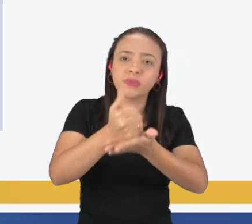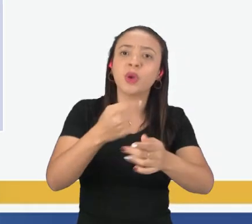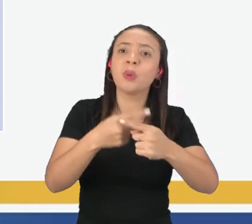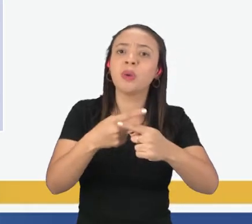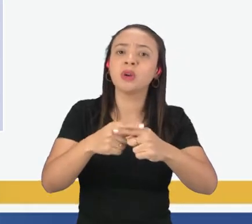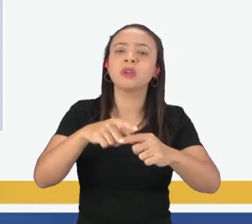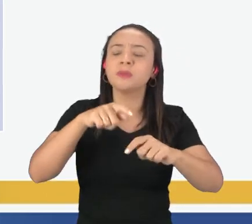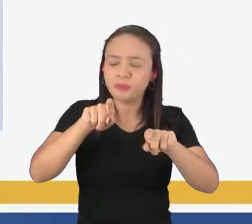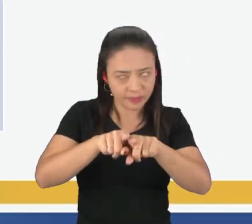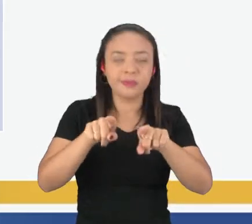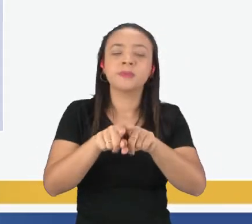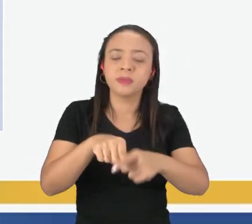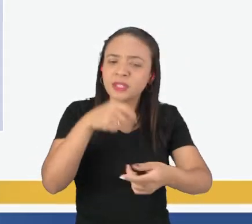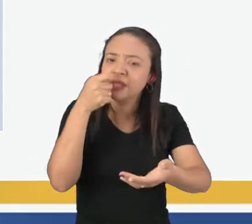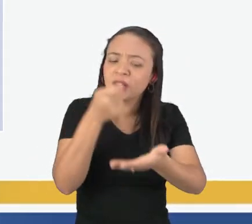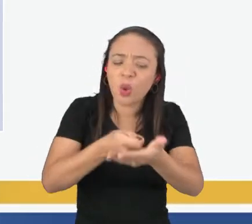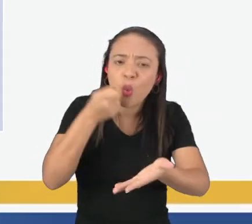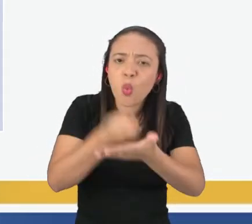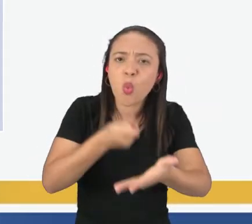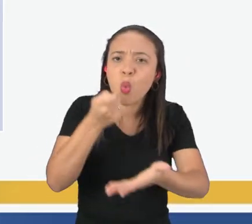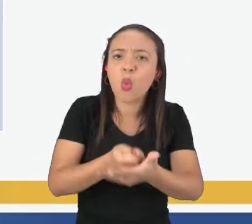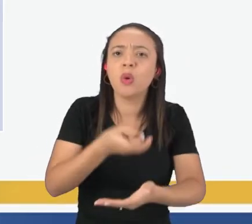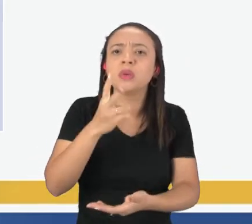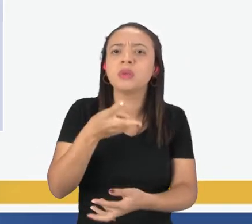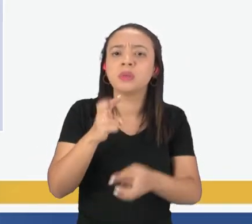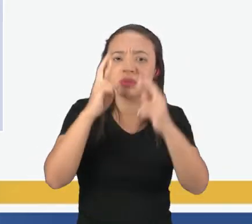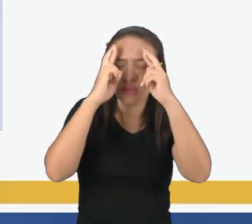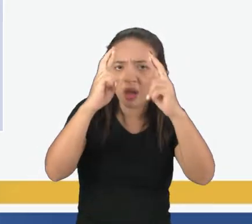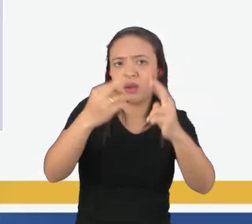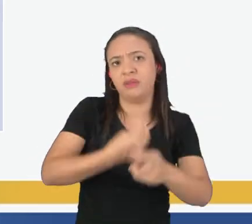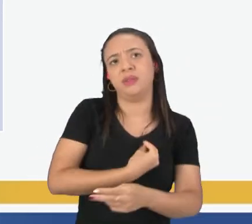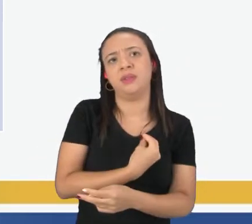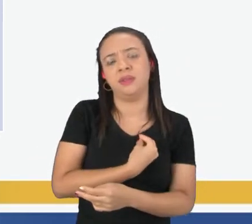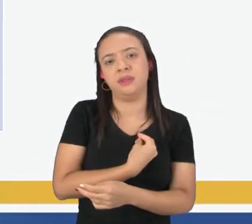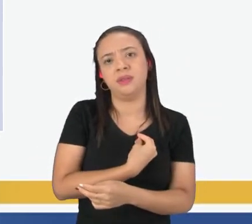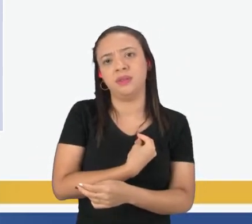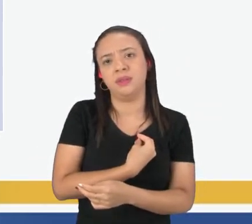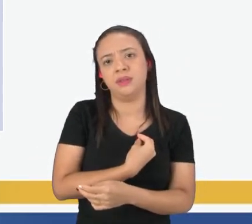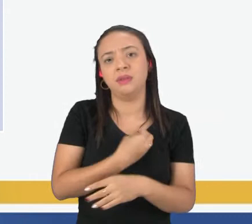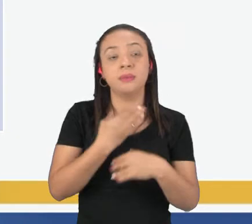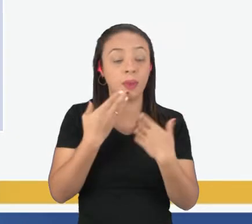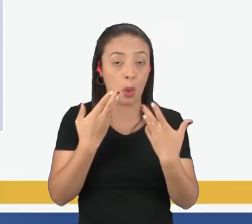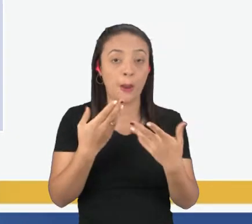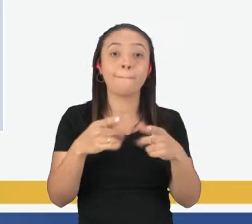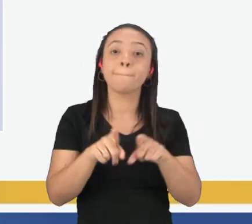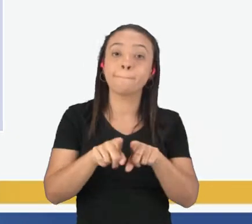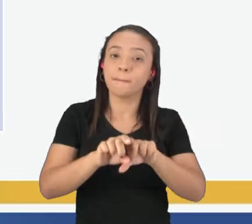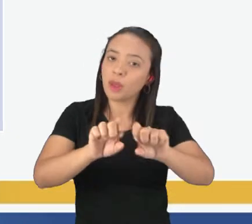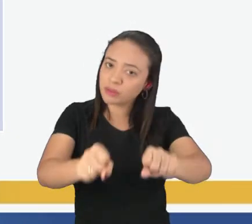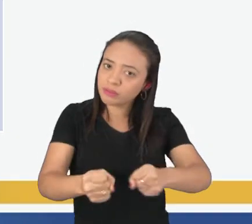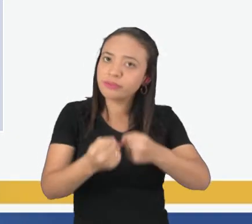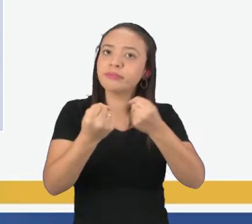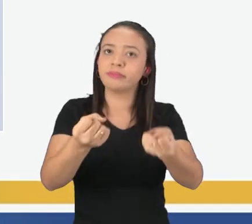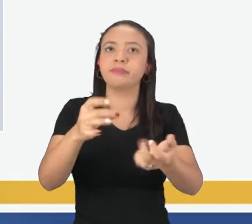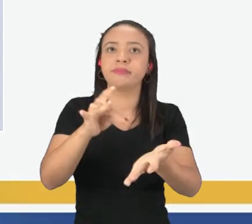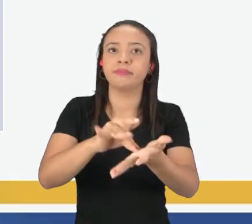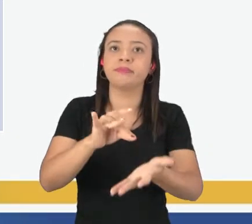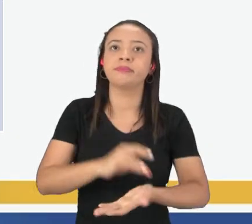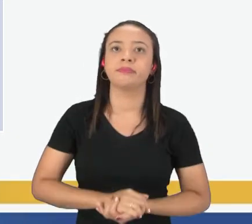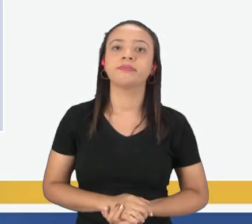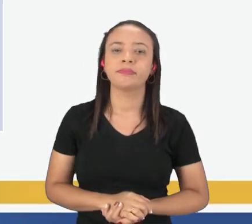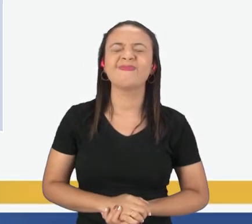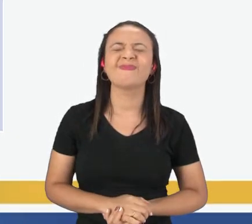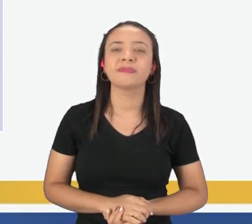elas lutam pela preservação do respeito à vida. A gente tem que saber e se empenhar nisso.